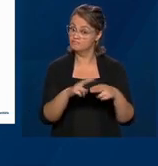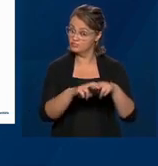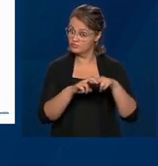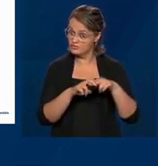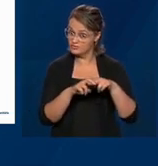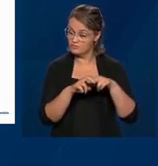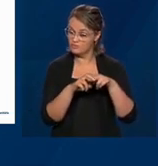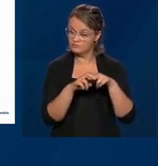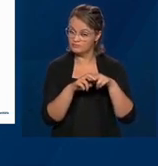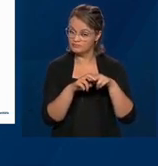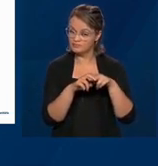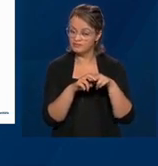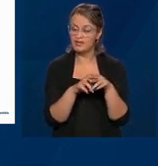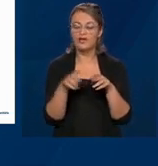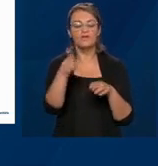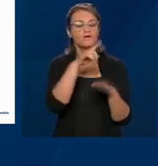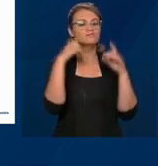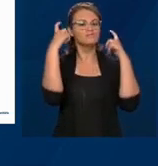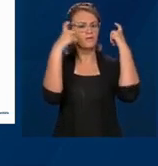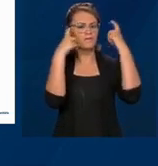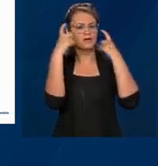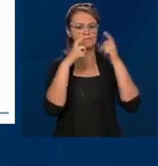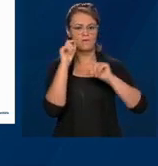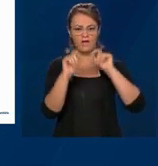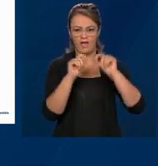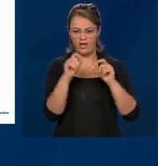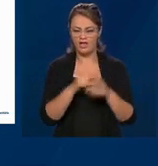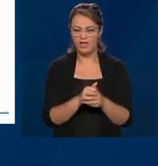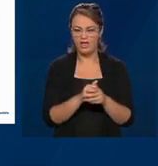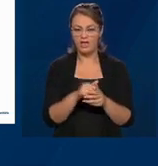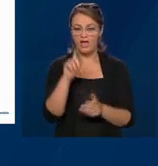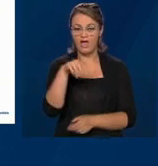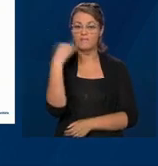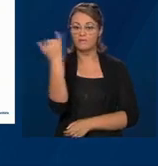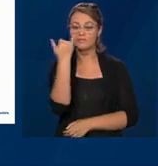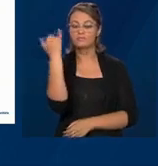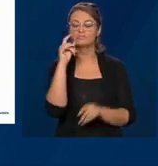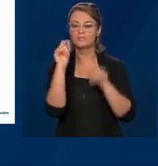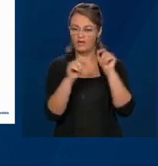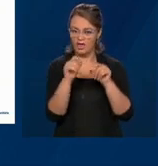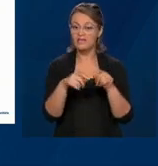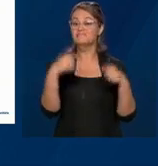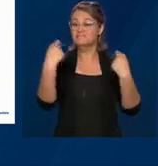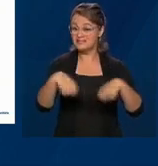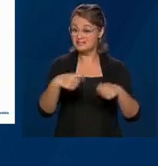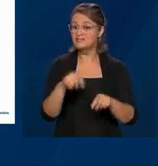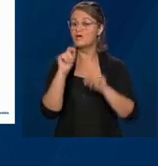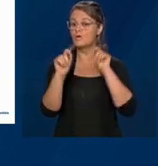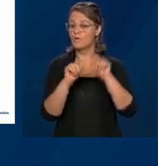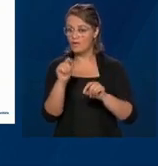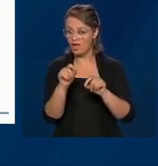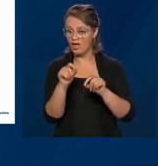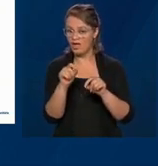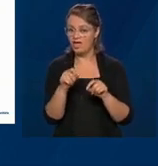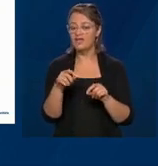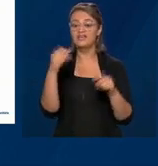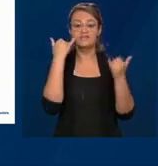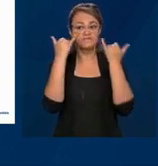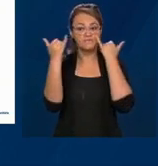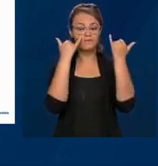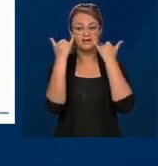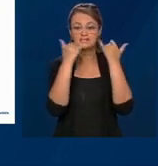que a preocupação, a importância e a necessidade de que tenhamos os